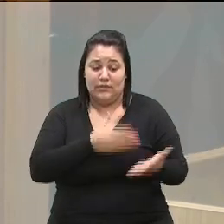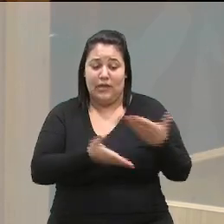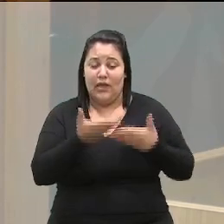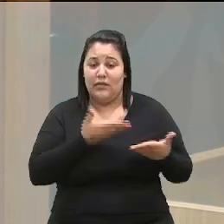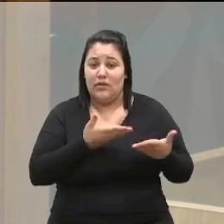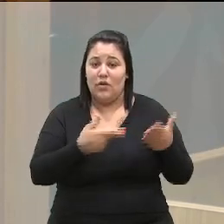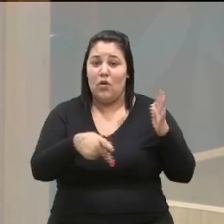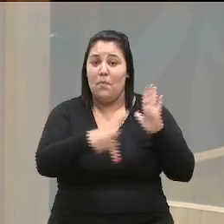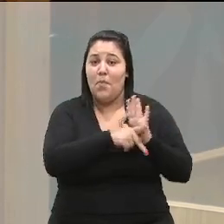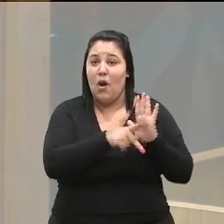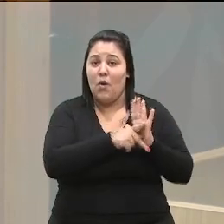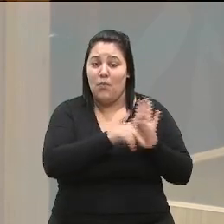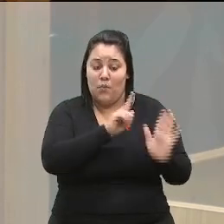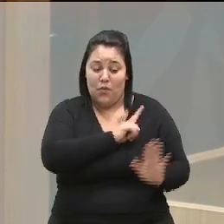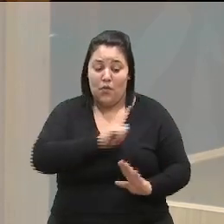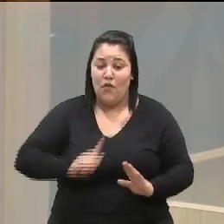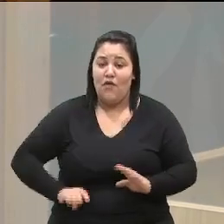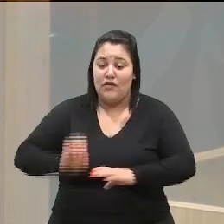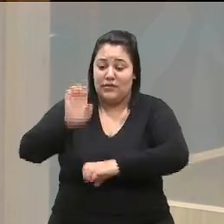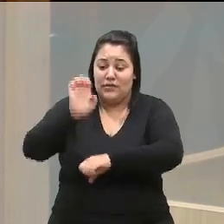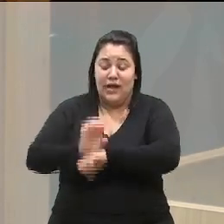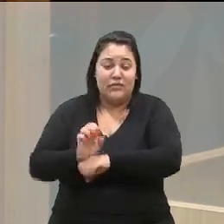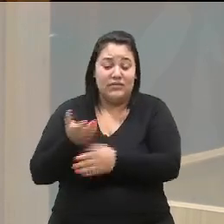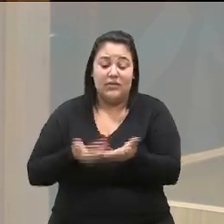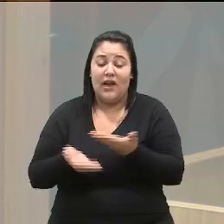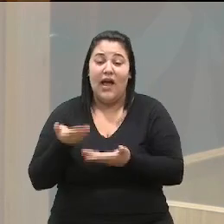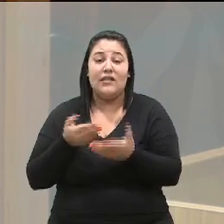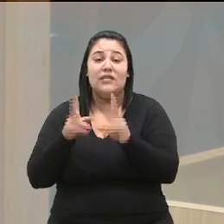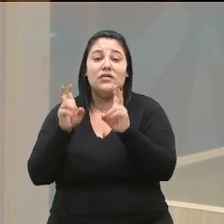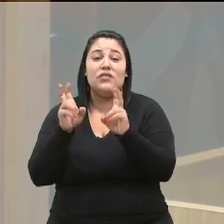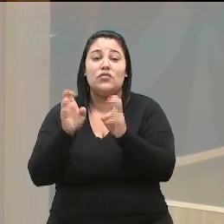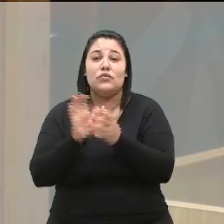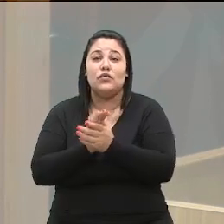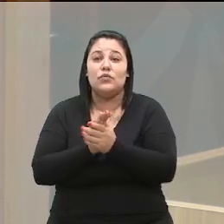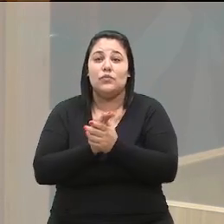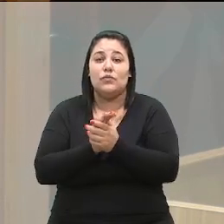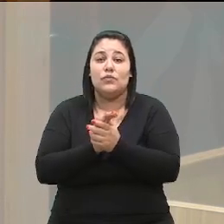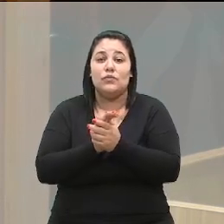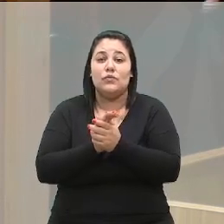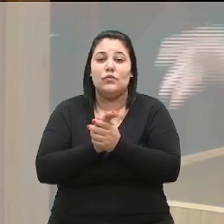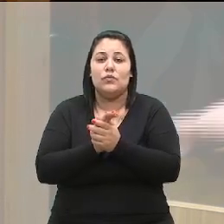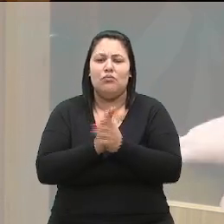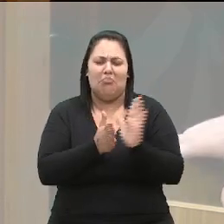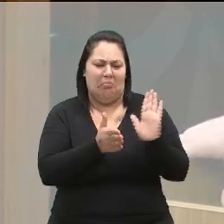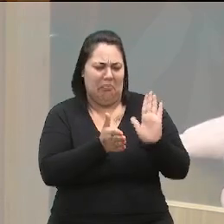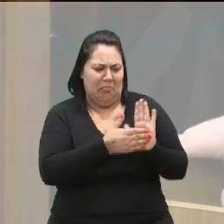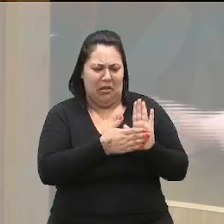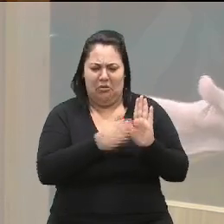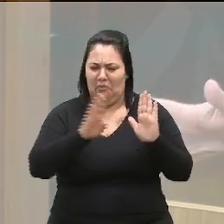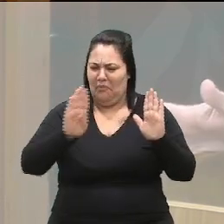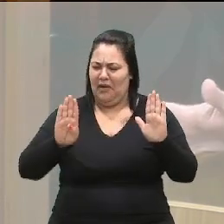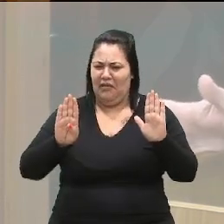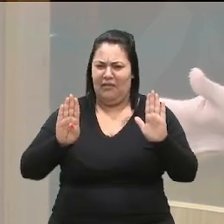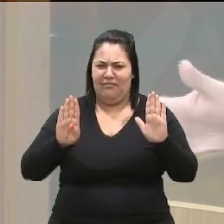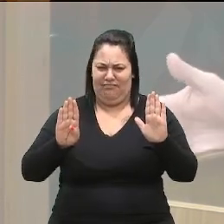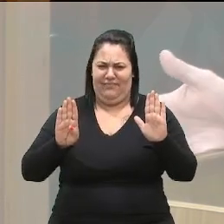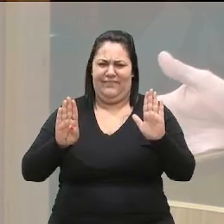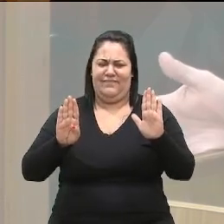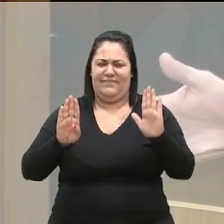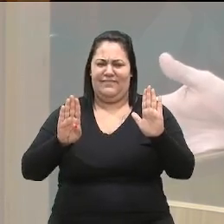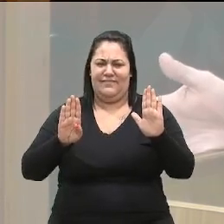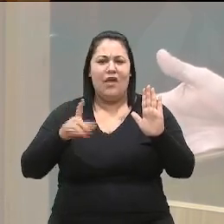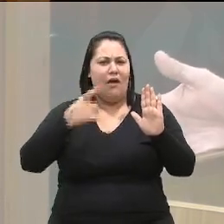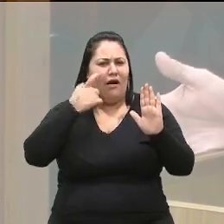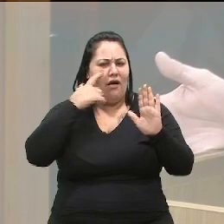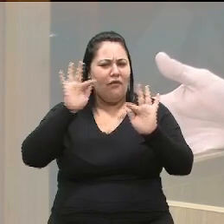próprio governo do do Estado trata isso como o chamado Plano B ora final do ano